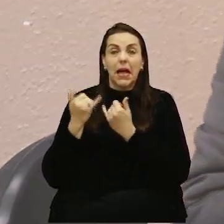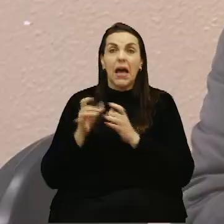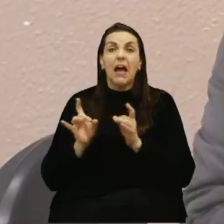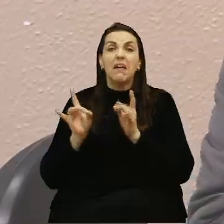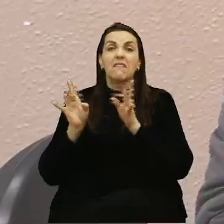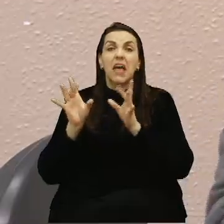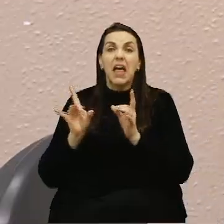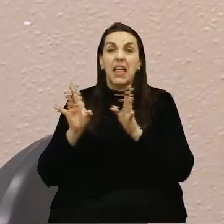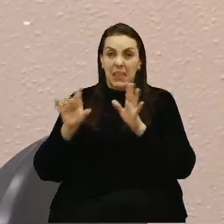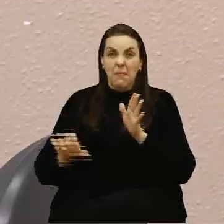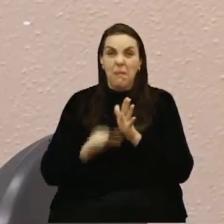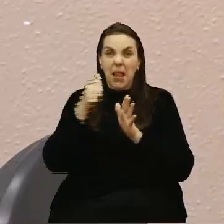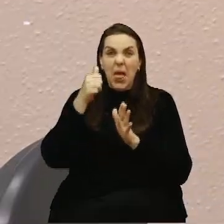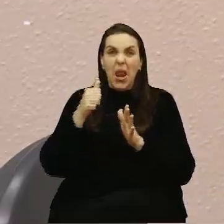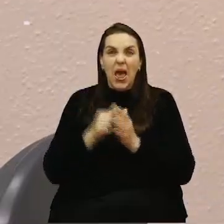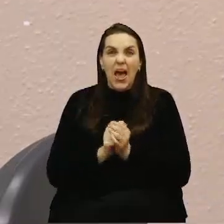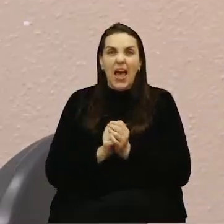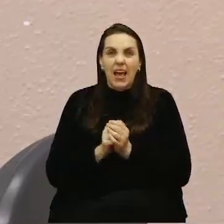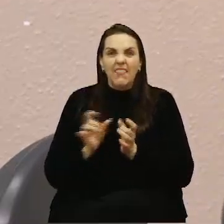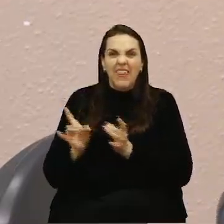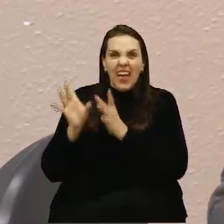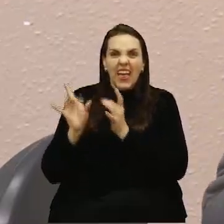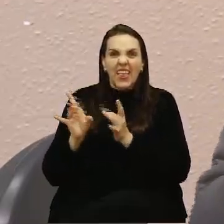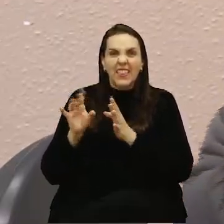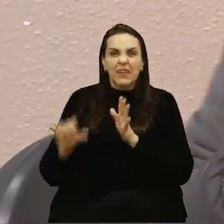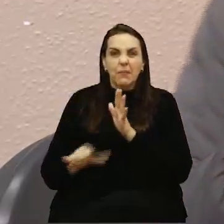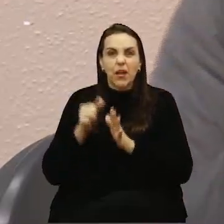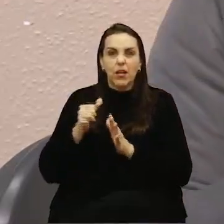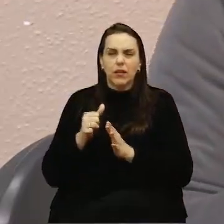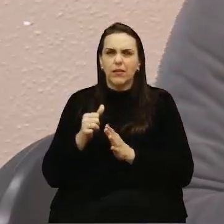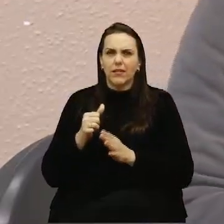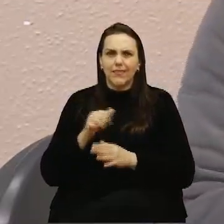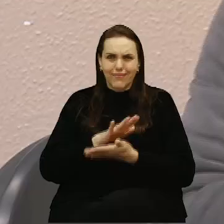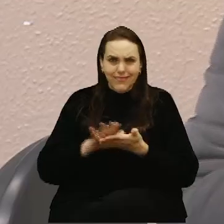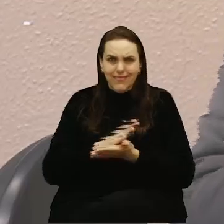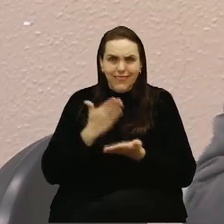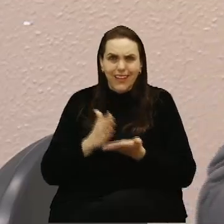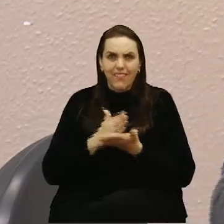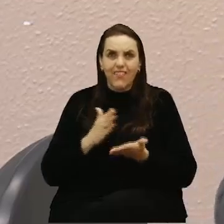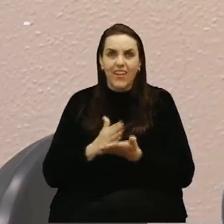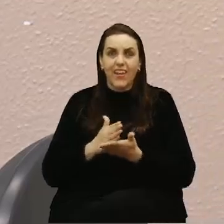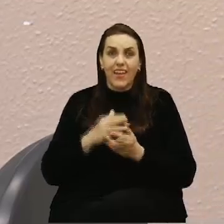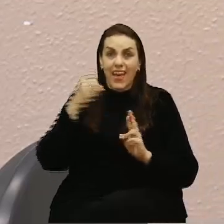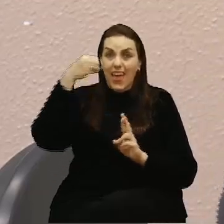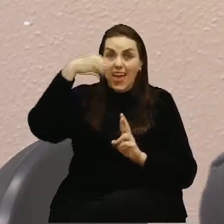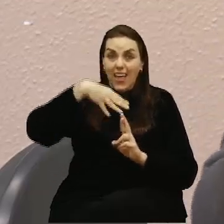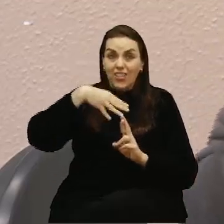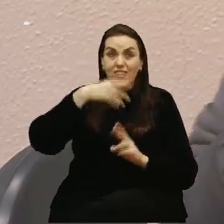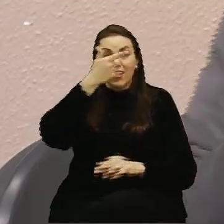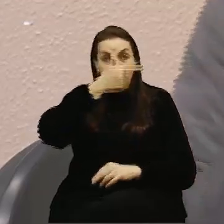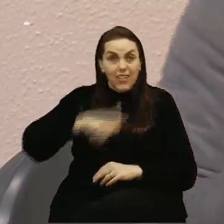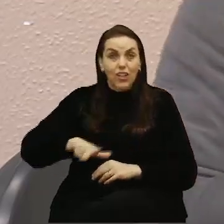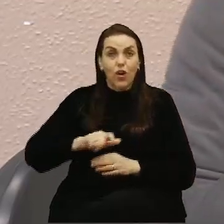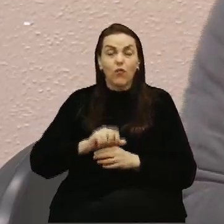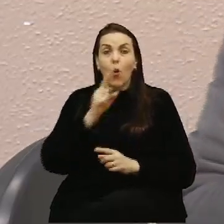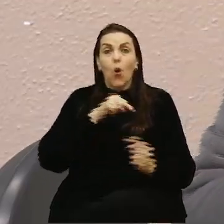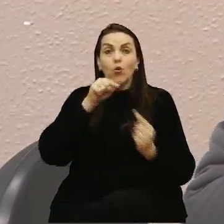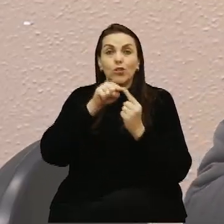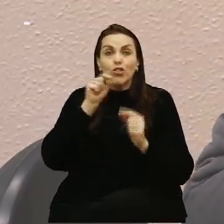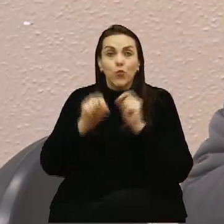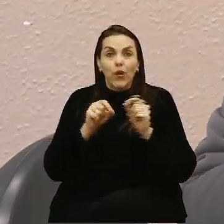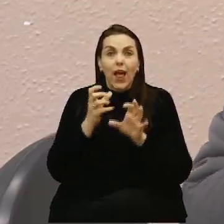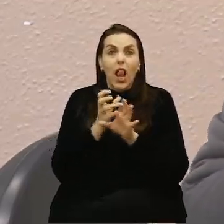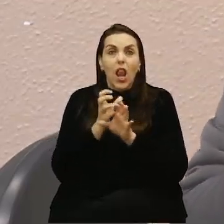melhora nada. A gente pega o exemplo da RGE e a gente vê que, mais uma vez, o objetivo final é o